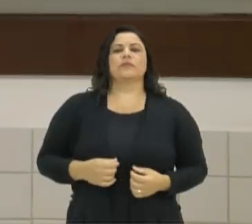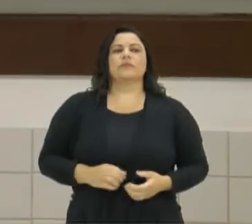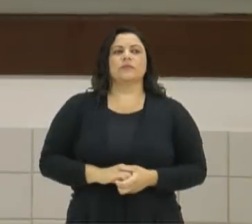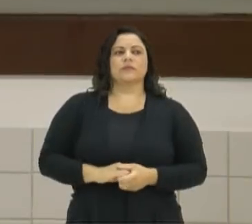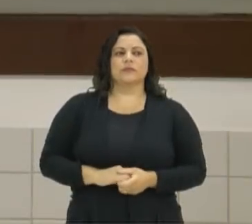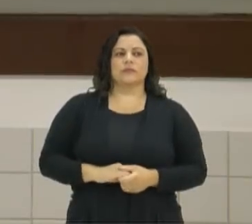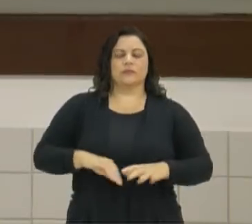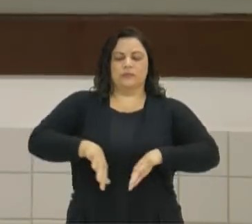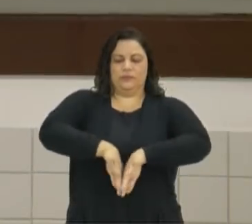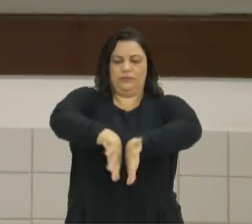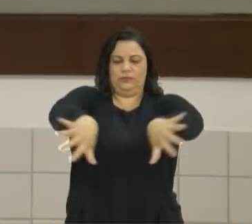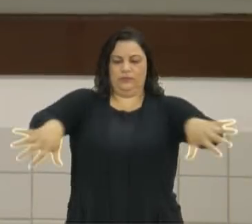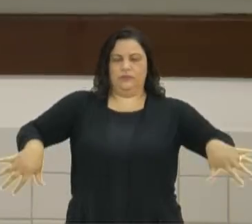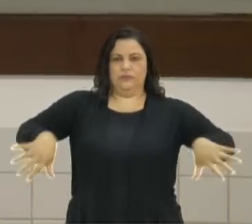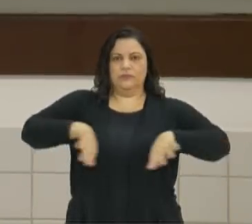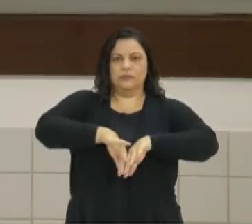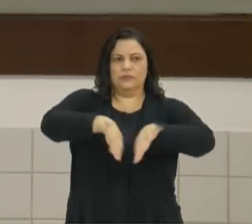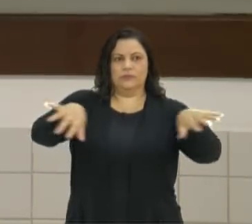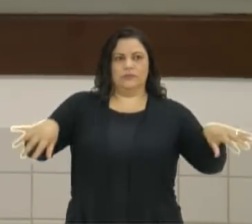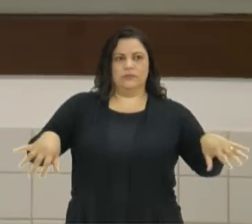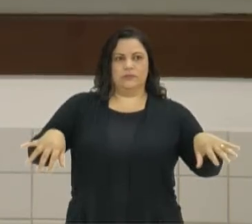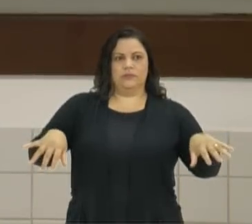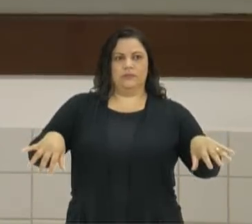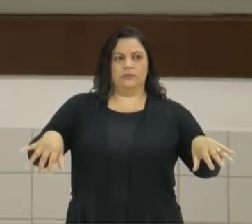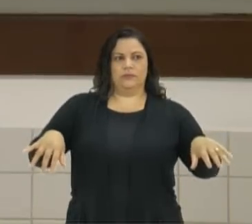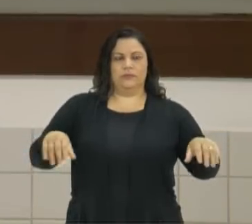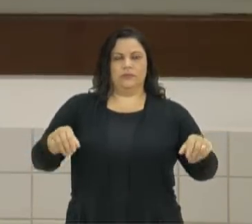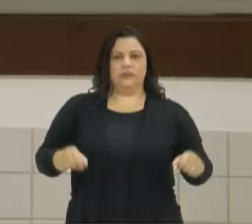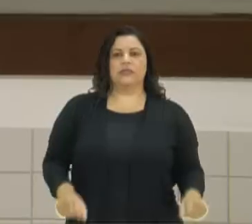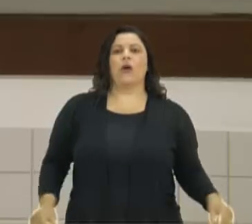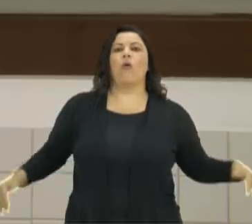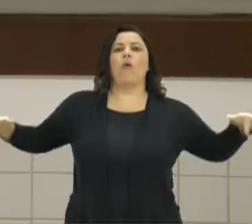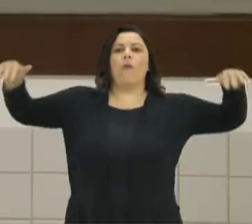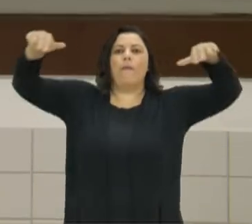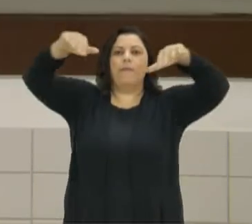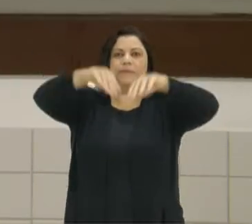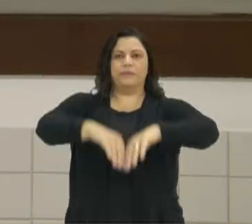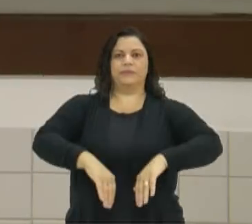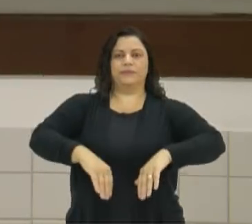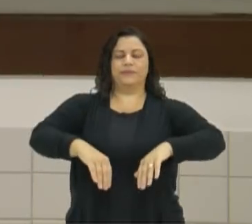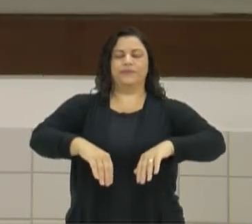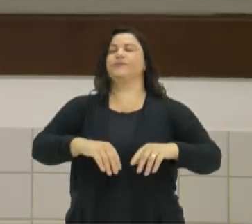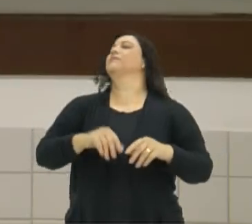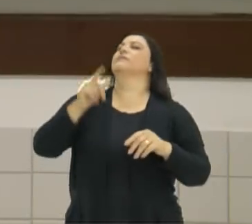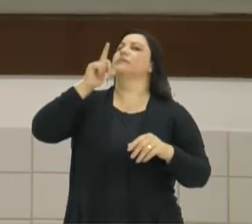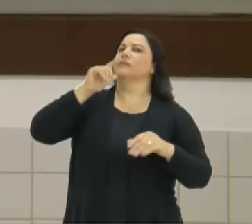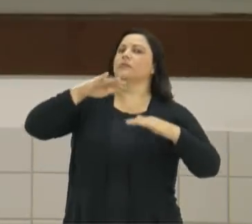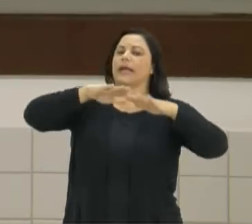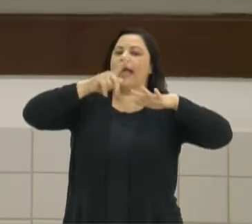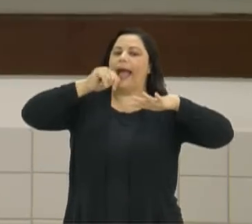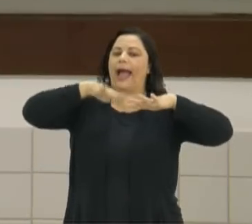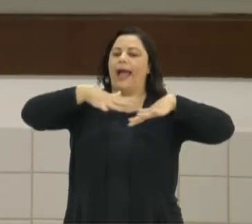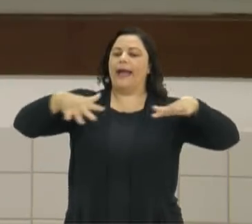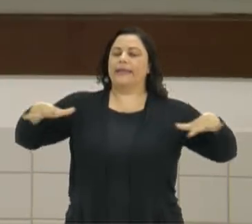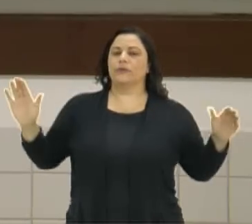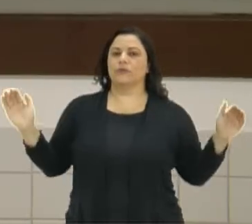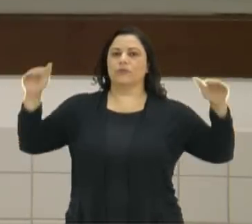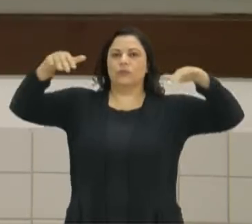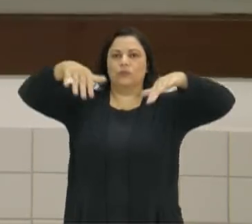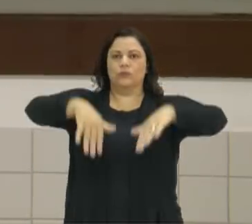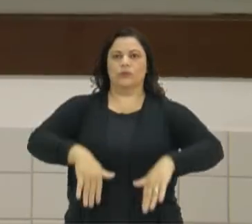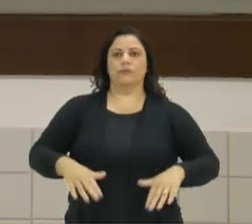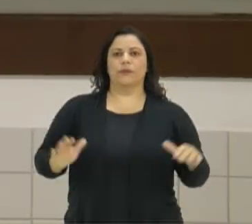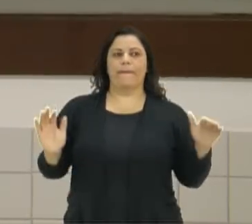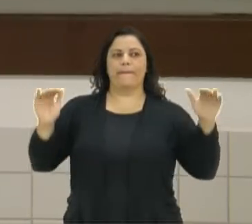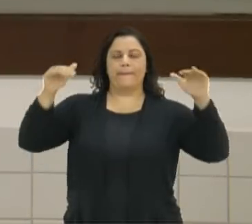braçada embaixo da água, o atleta começou a jogar os braços por cima da água, mas a pernada continuava a mesma.